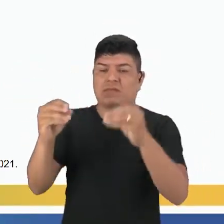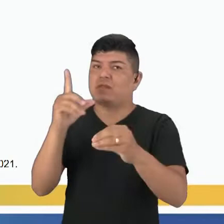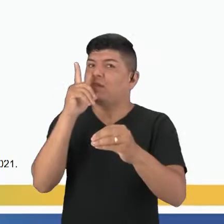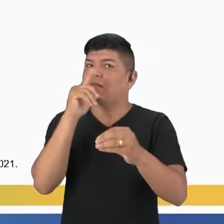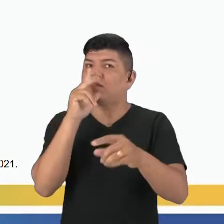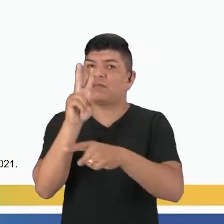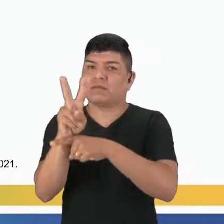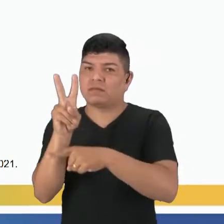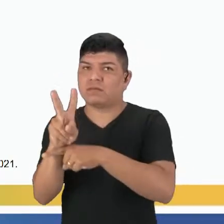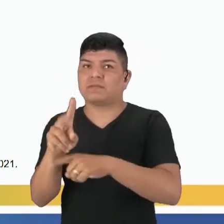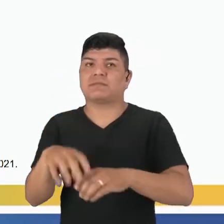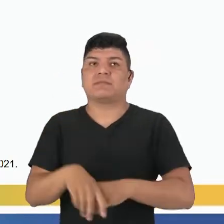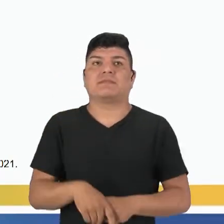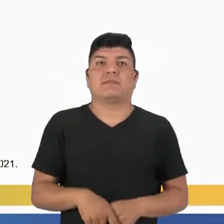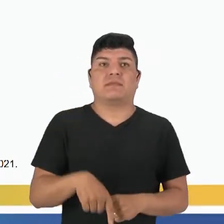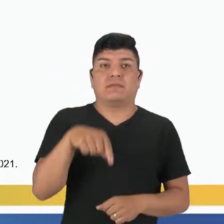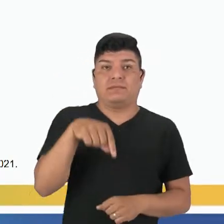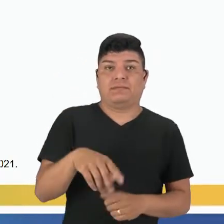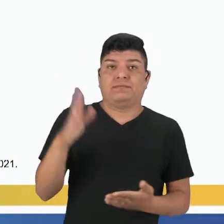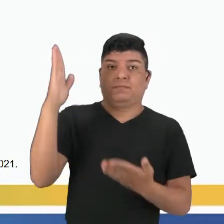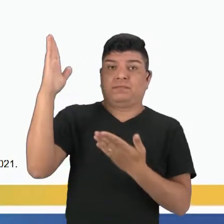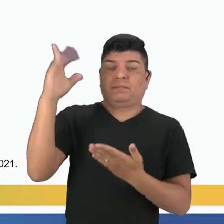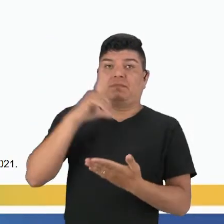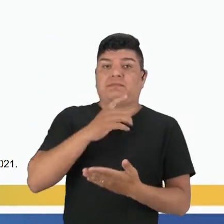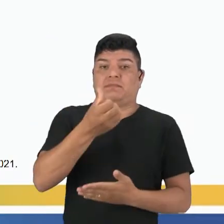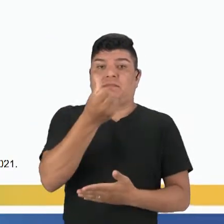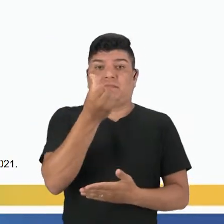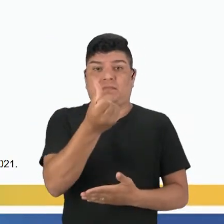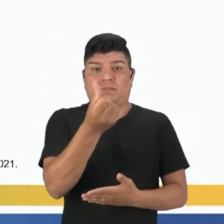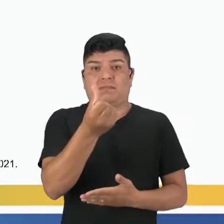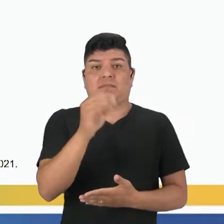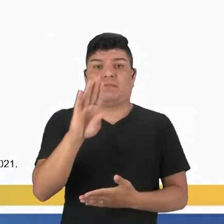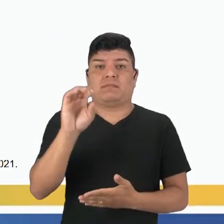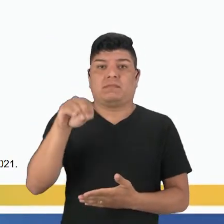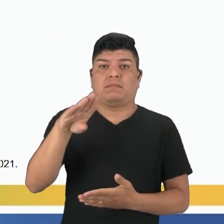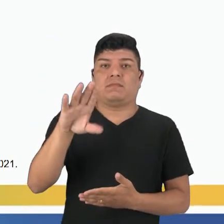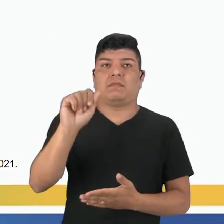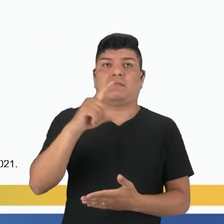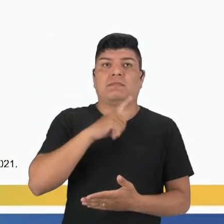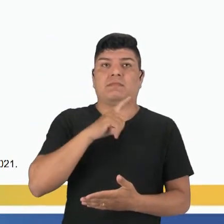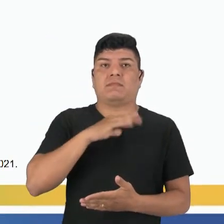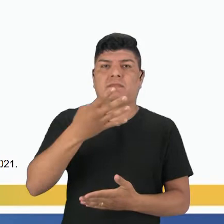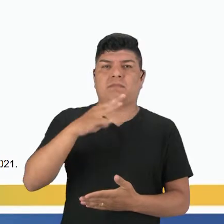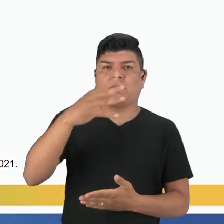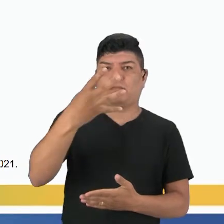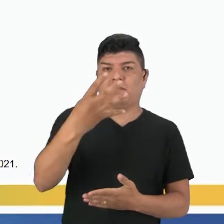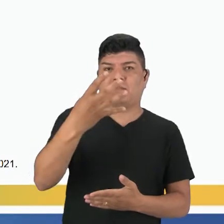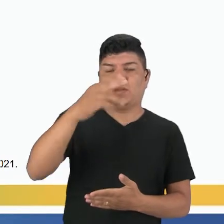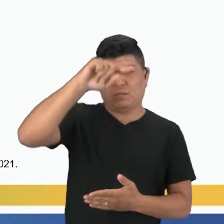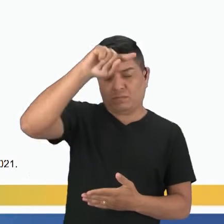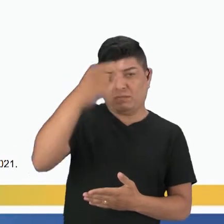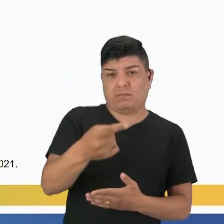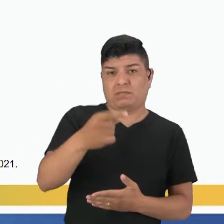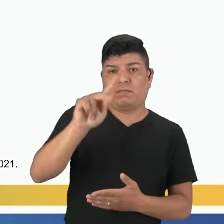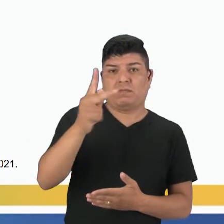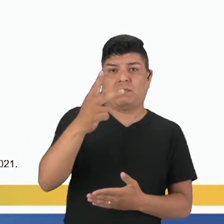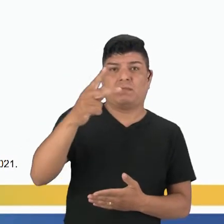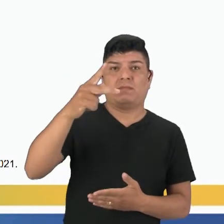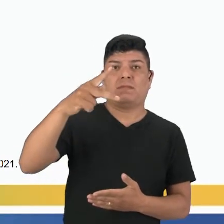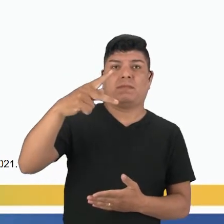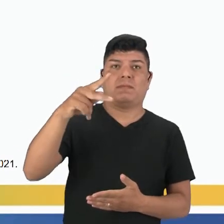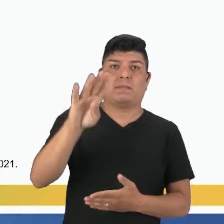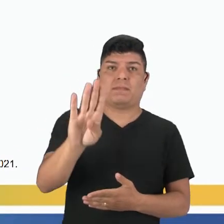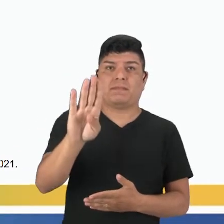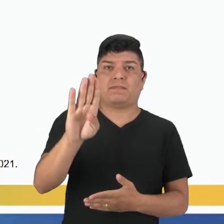estação de tratamento. Aqui a gente tem 6 bombas, cada bomba tem 4.000 HP e é capaz de